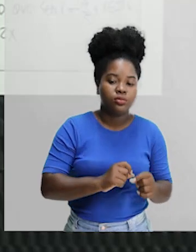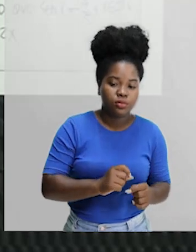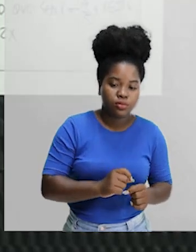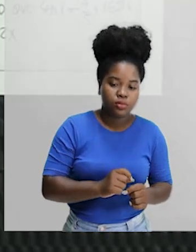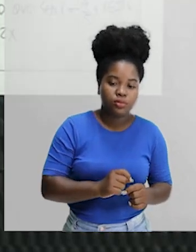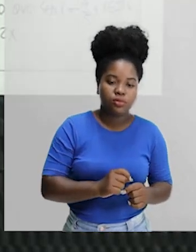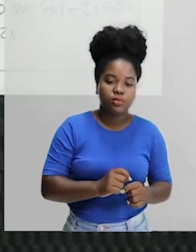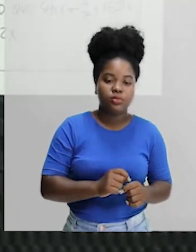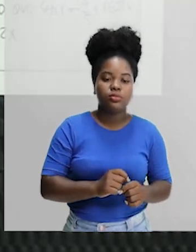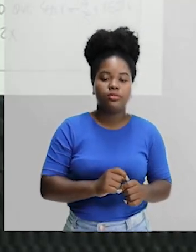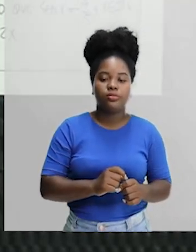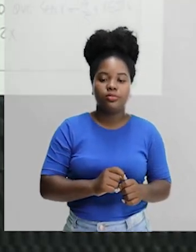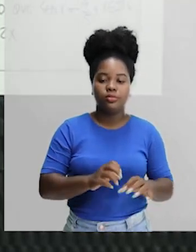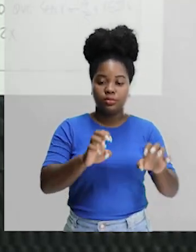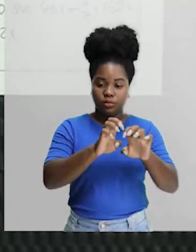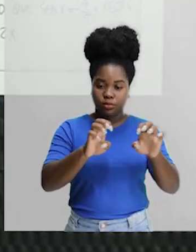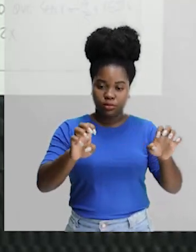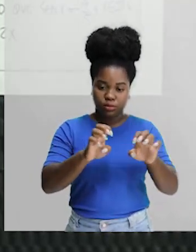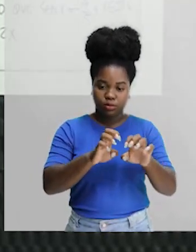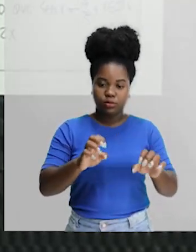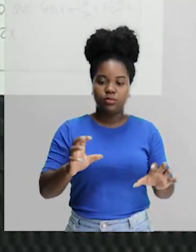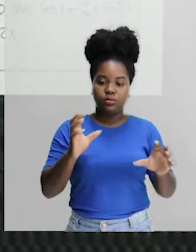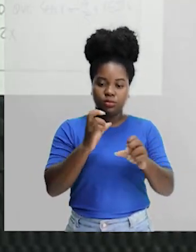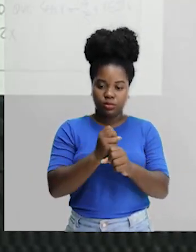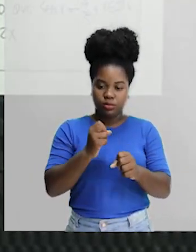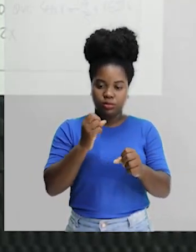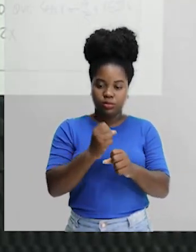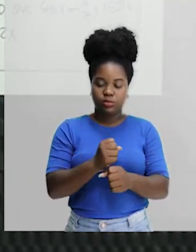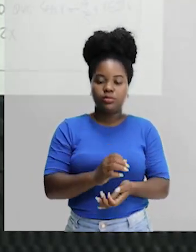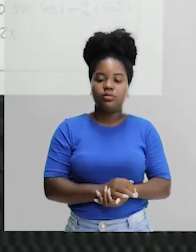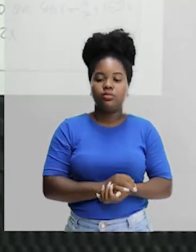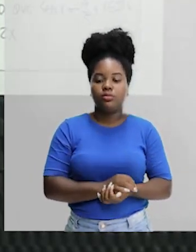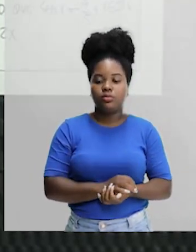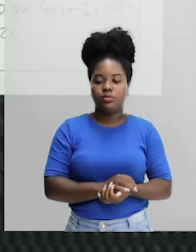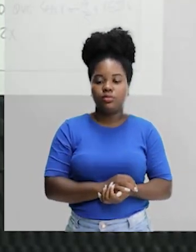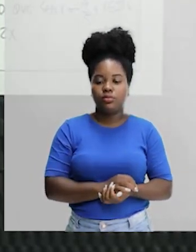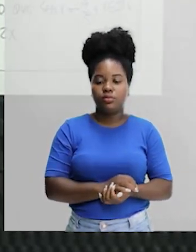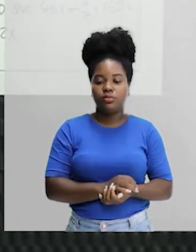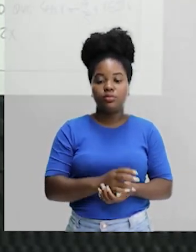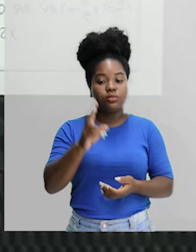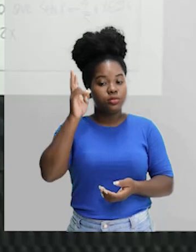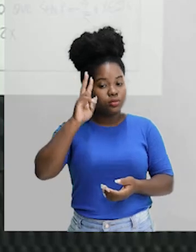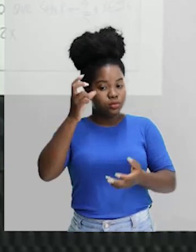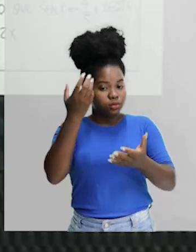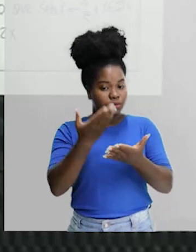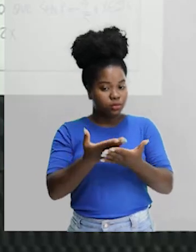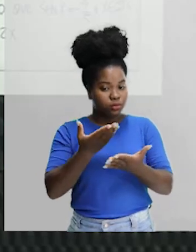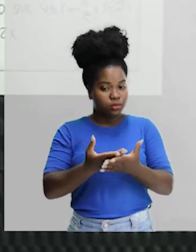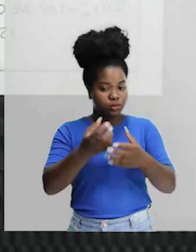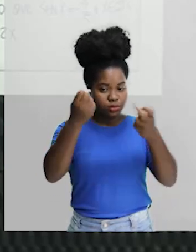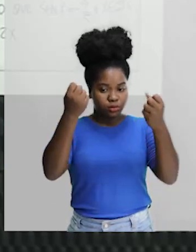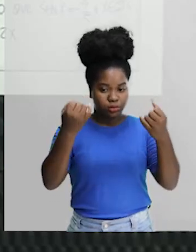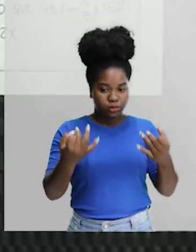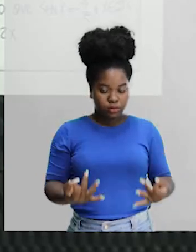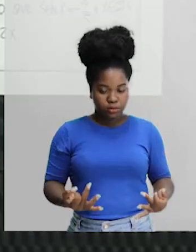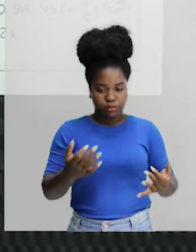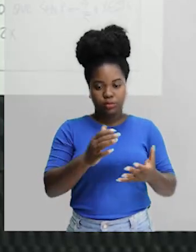soma. Lembra que a gente estudou aqui uma fórmula para calcular a soma dos arcos? Por exemplo, seno de A mais